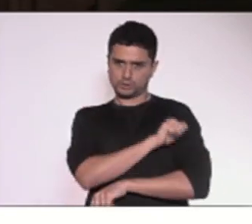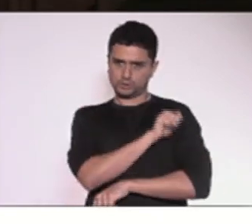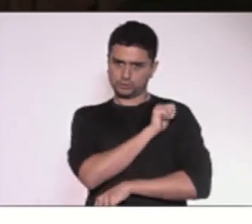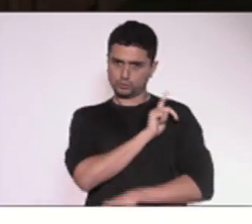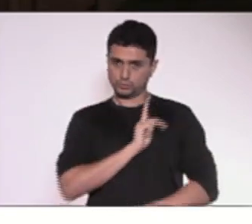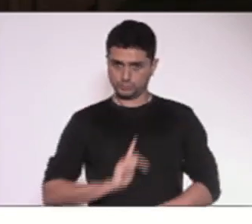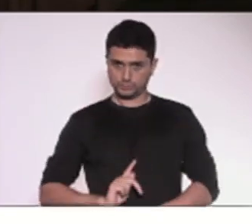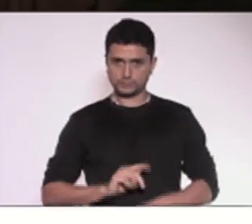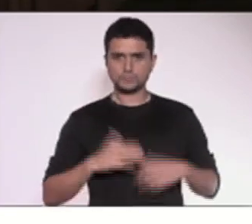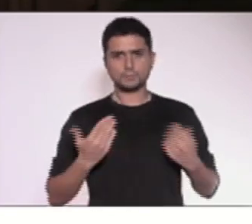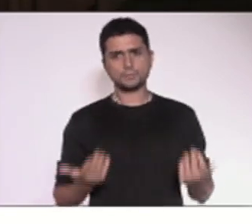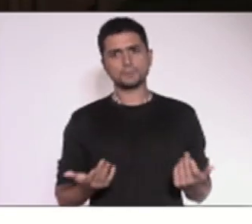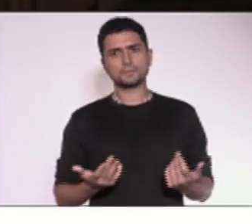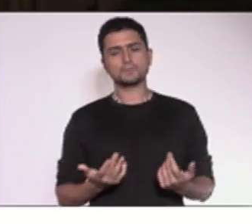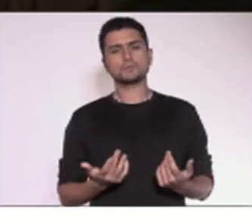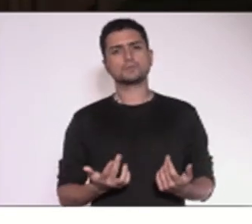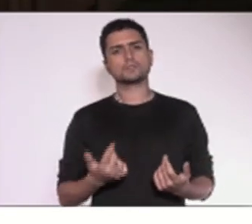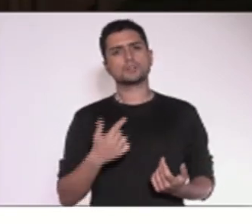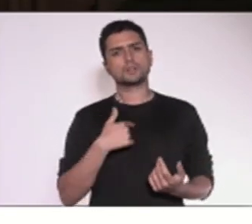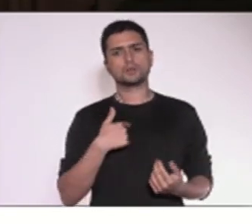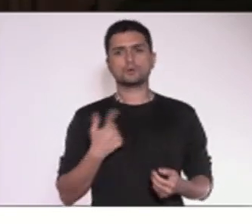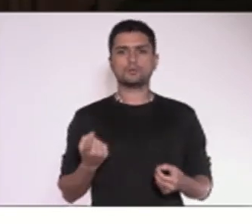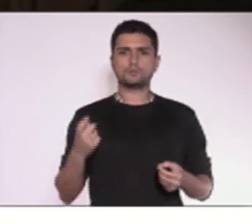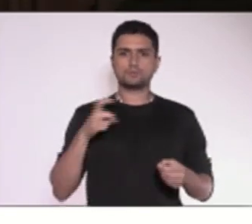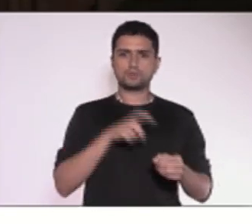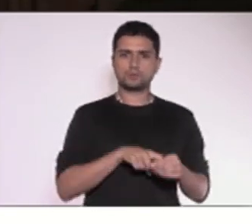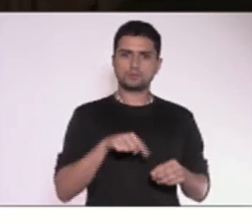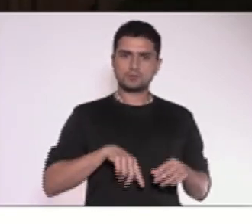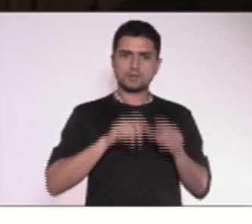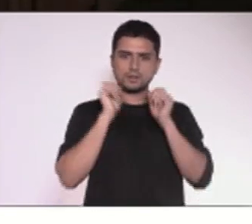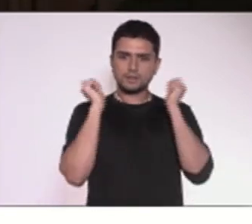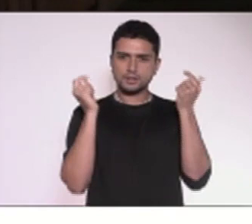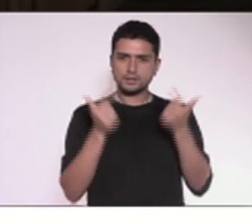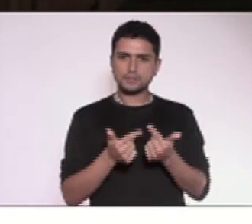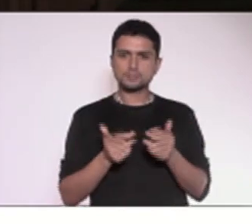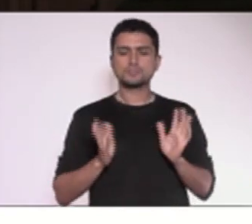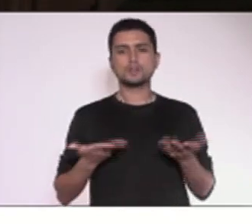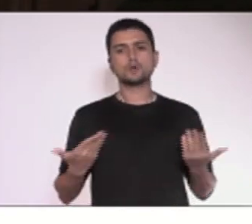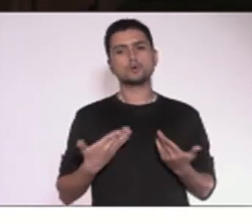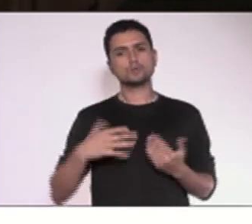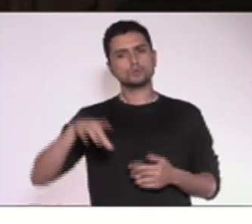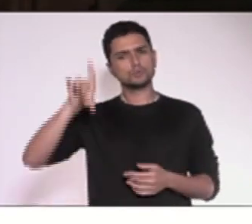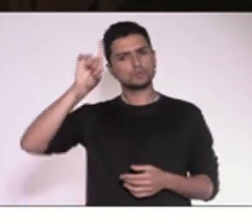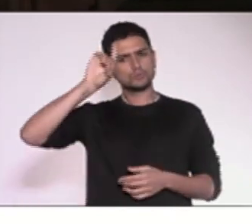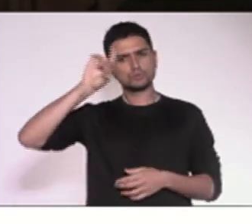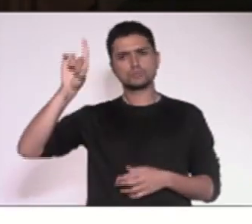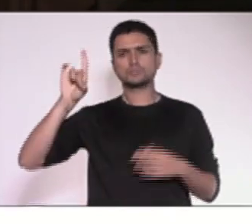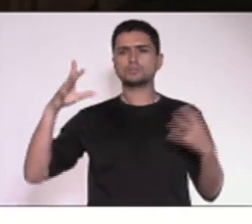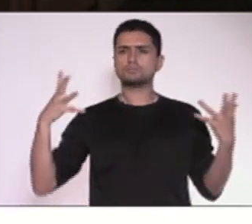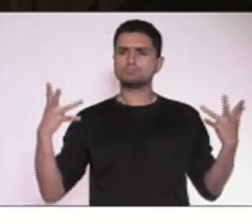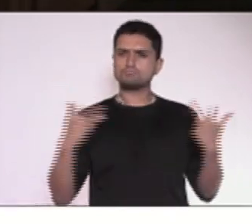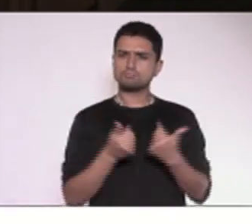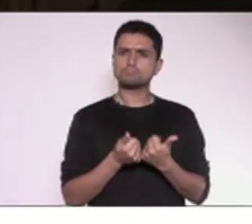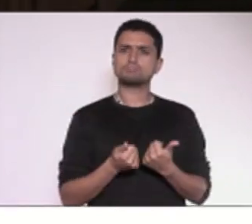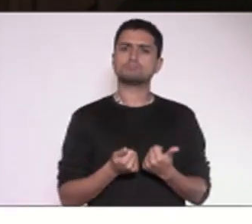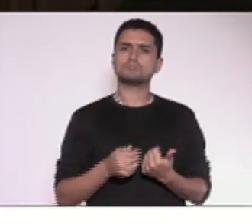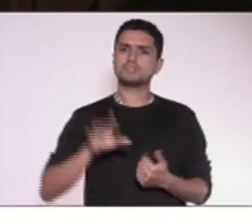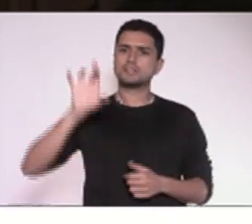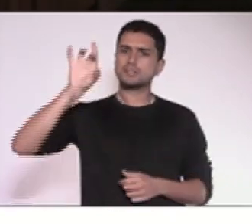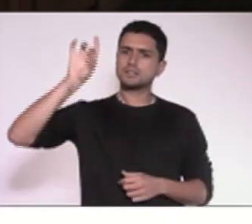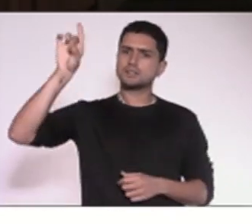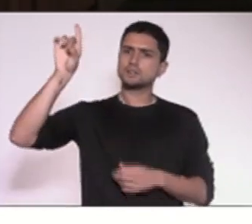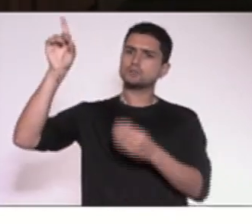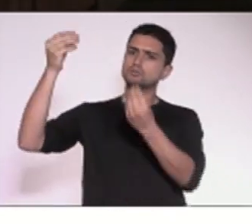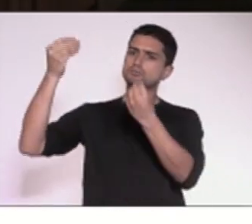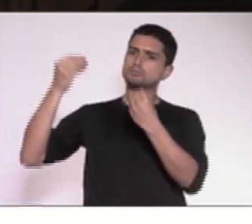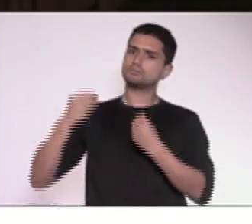eu aqui retorno a esta casa após um dia de glória, o dia em que Deus me concedeu